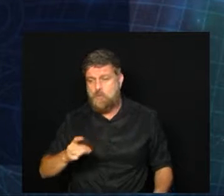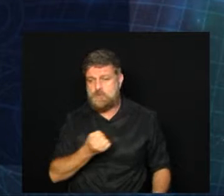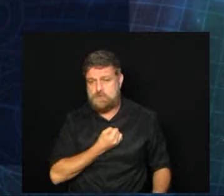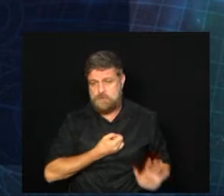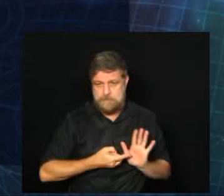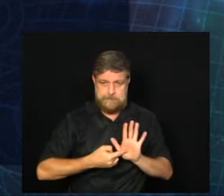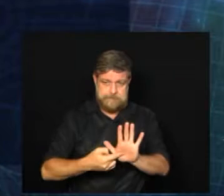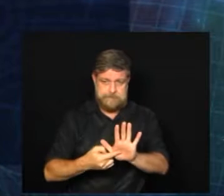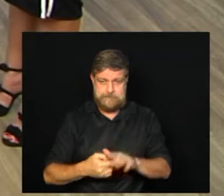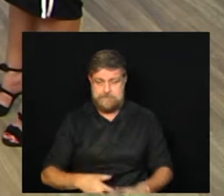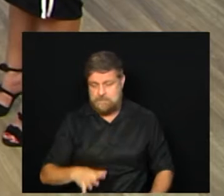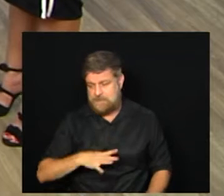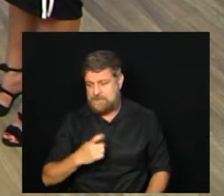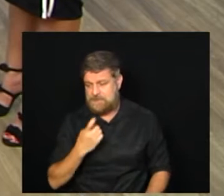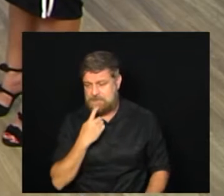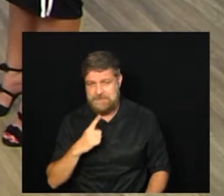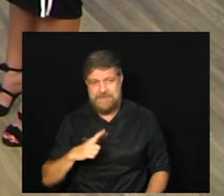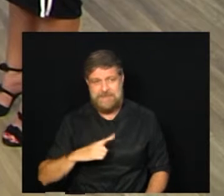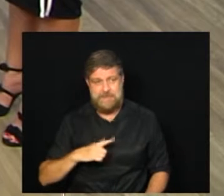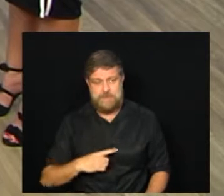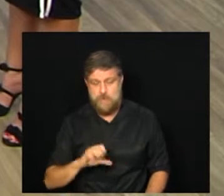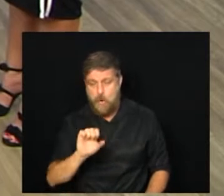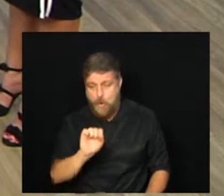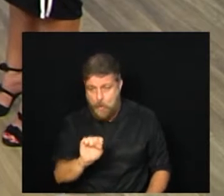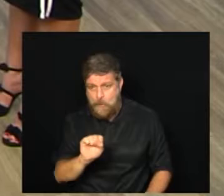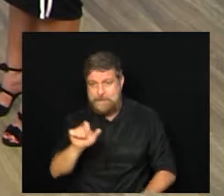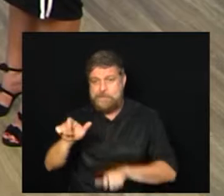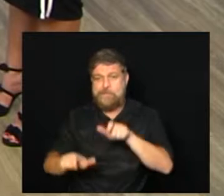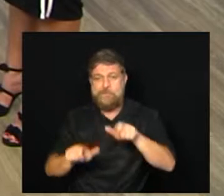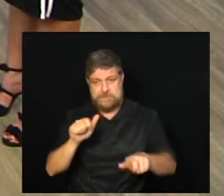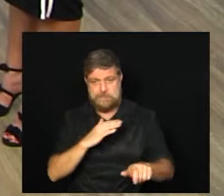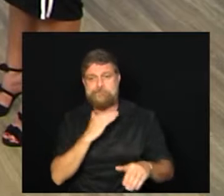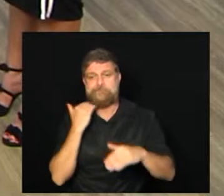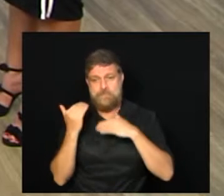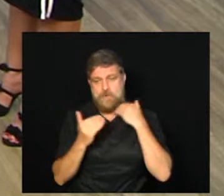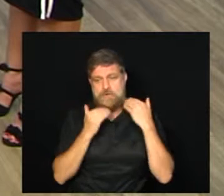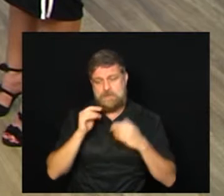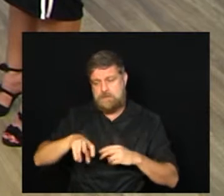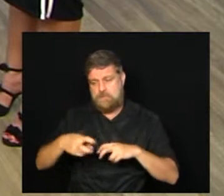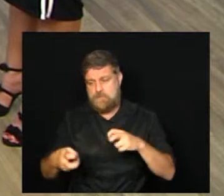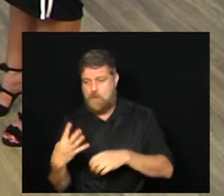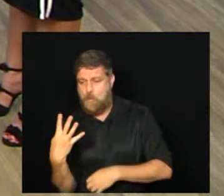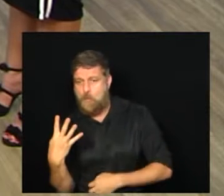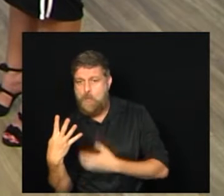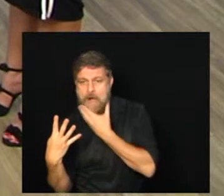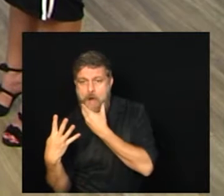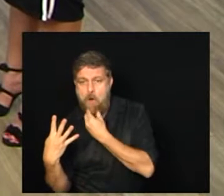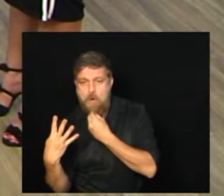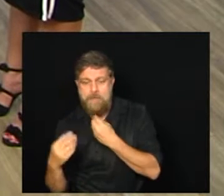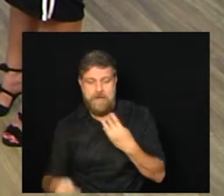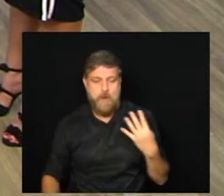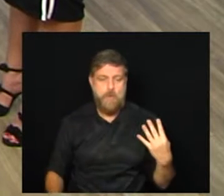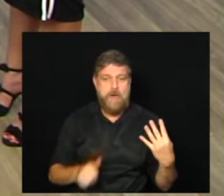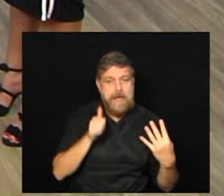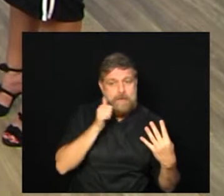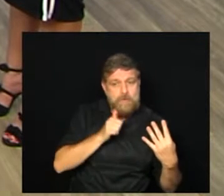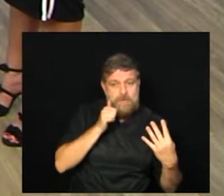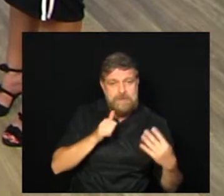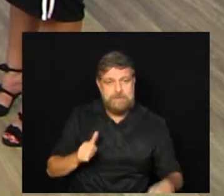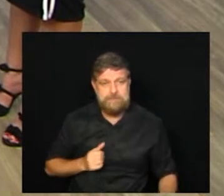atualização, no município de Campinas, mais 8 óbitos foram registrados, 4 homens e 4 mulheres,